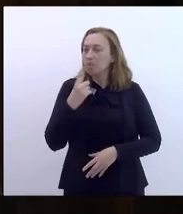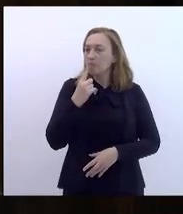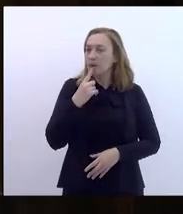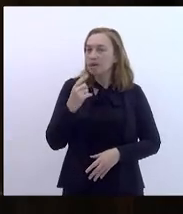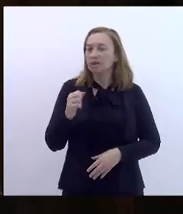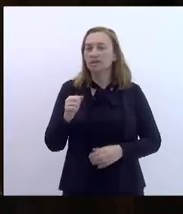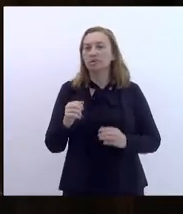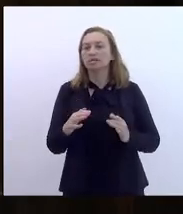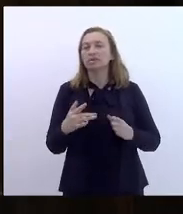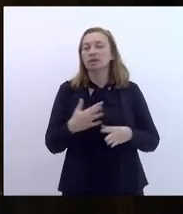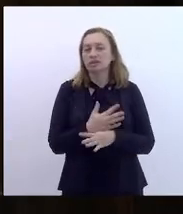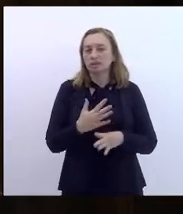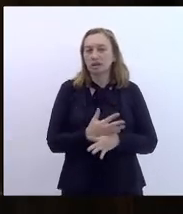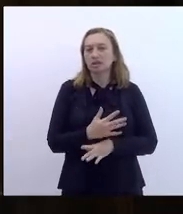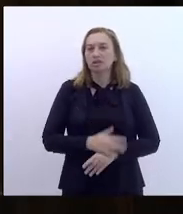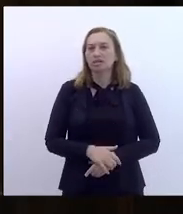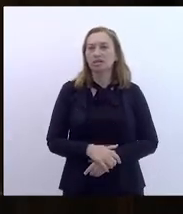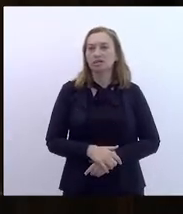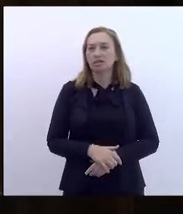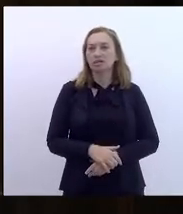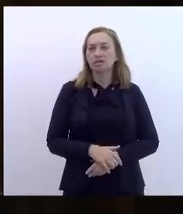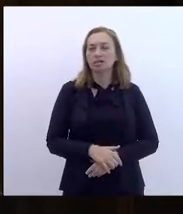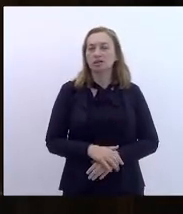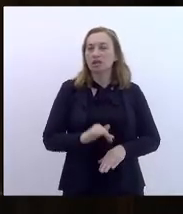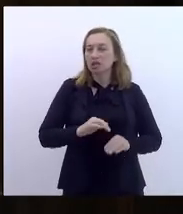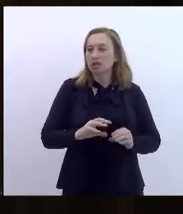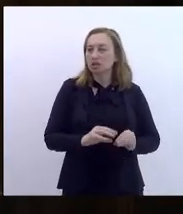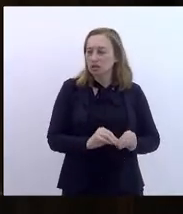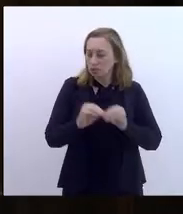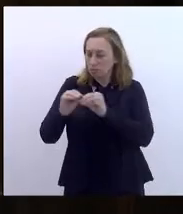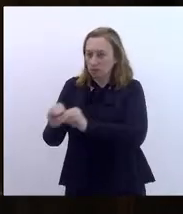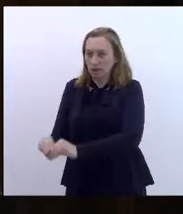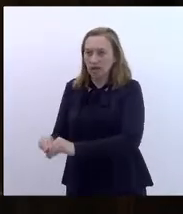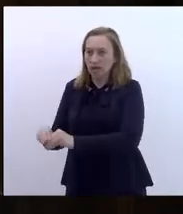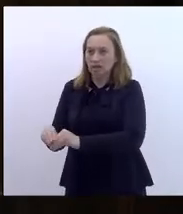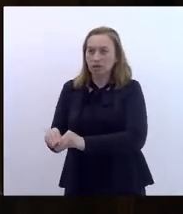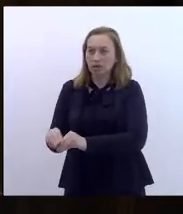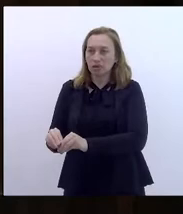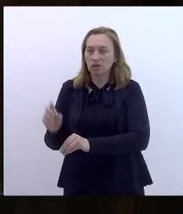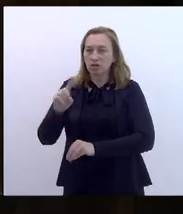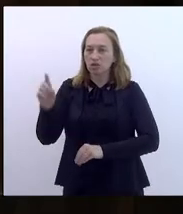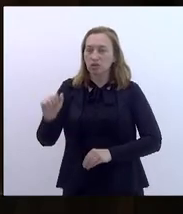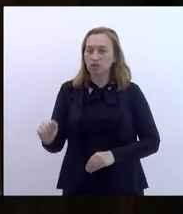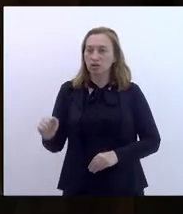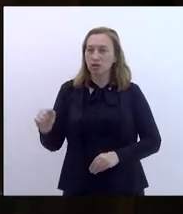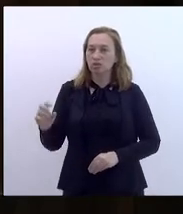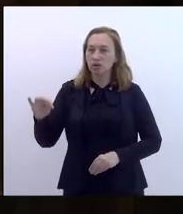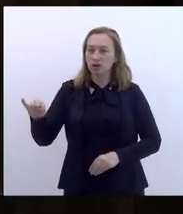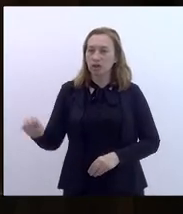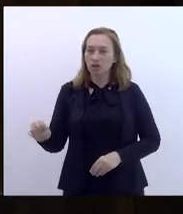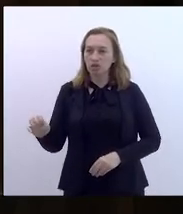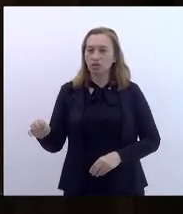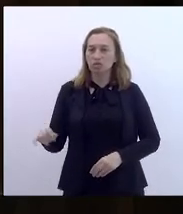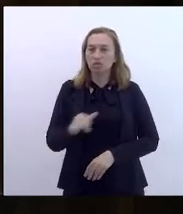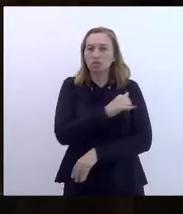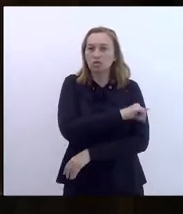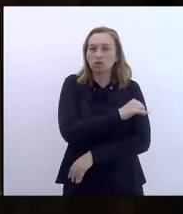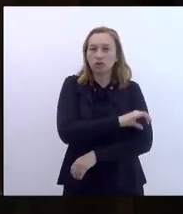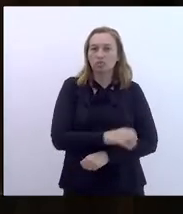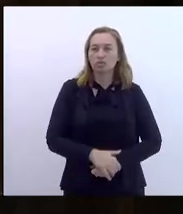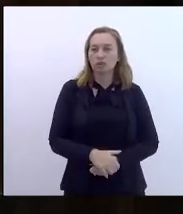do centro da cidade pois nos empurraram para Zona Oeste do Rio para o fim da Zona Oeste do